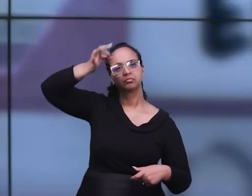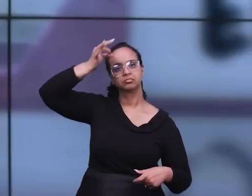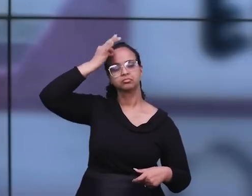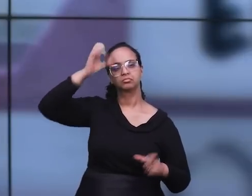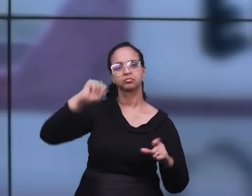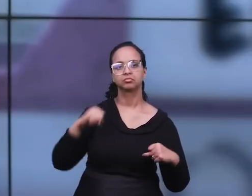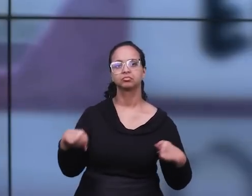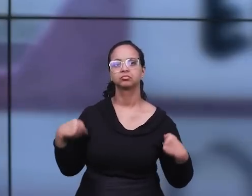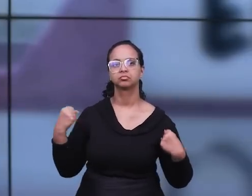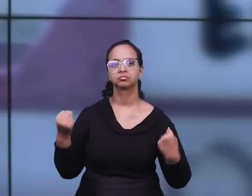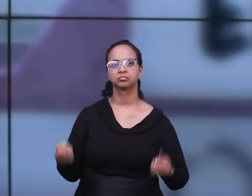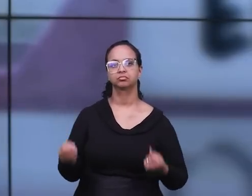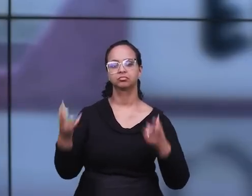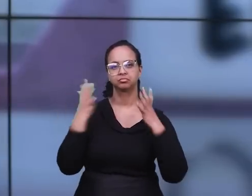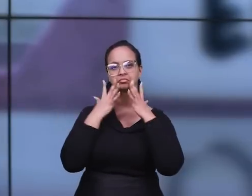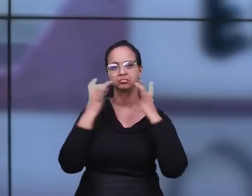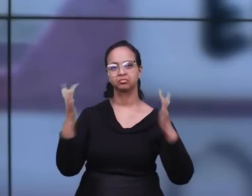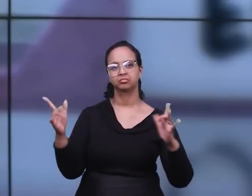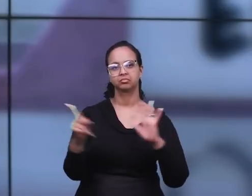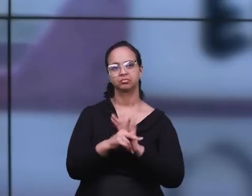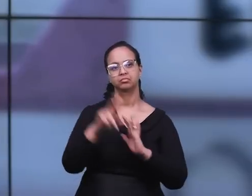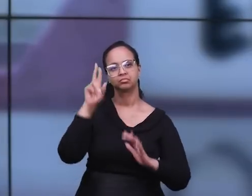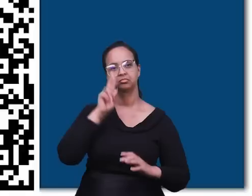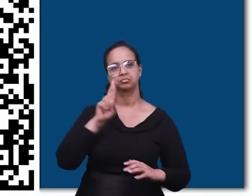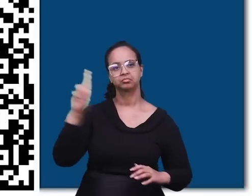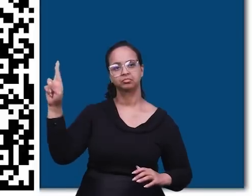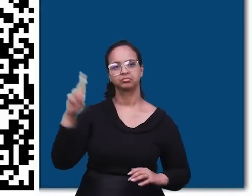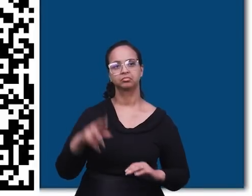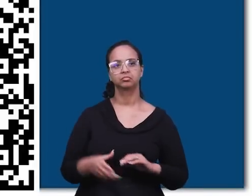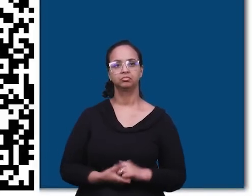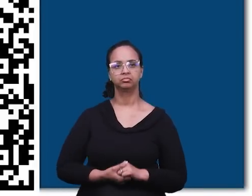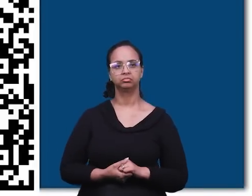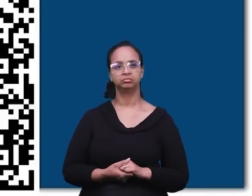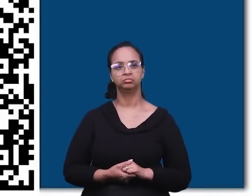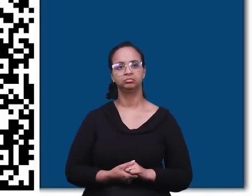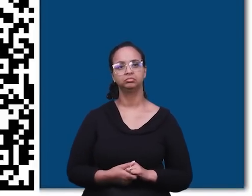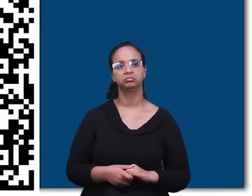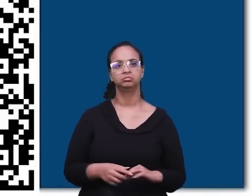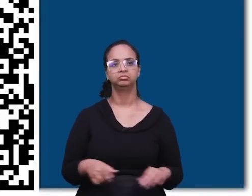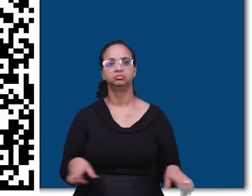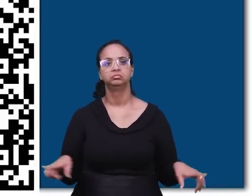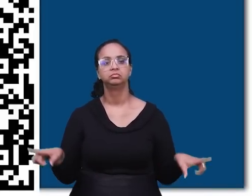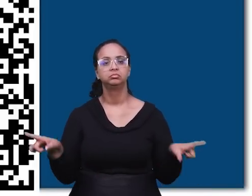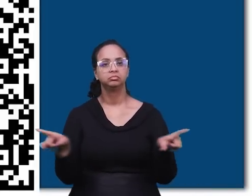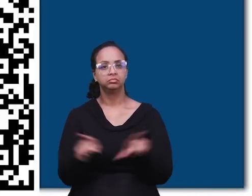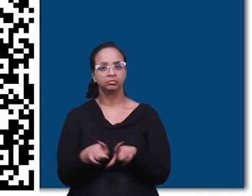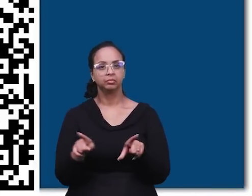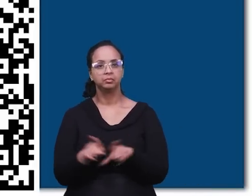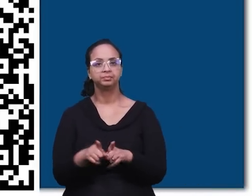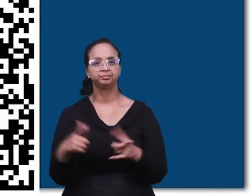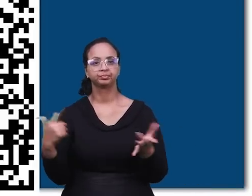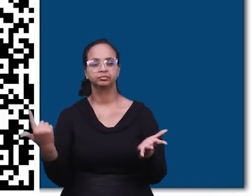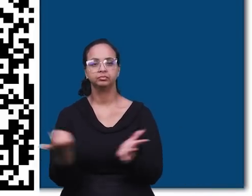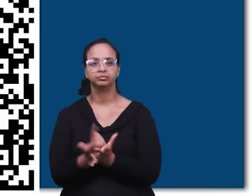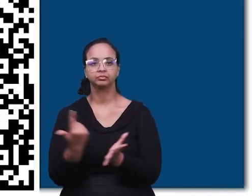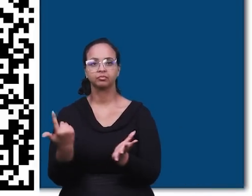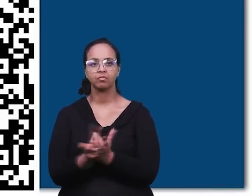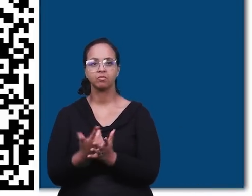famílias fortalecidas no temor do Senhor. Nós convidamos ainda a conhecer os